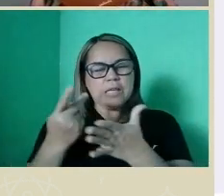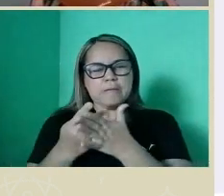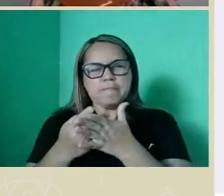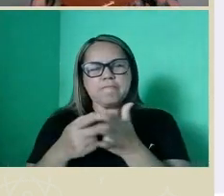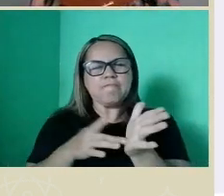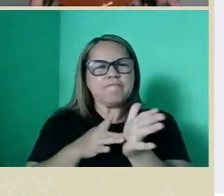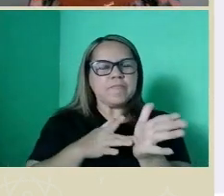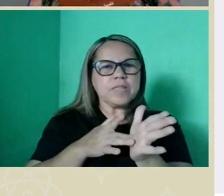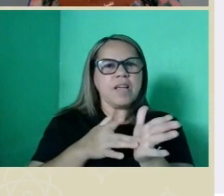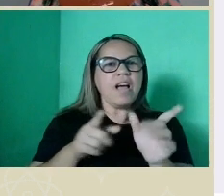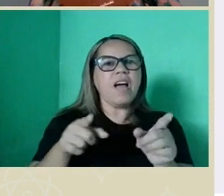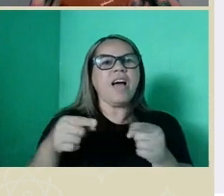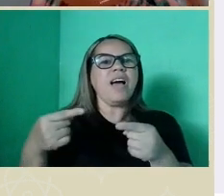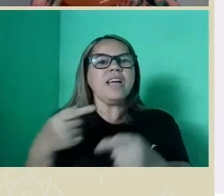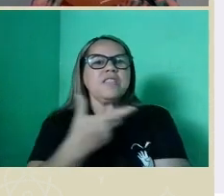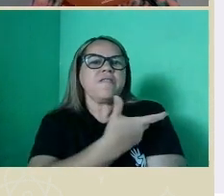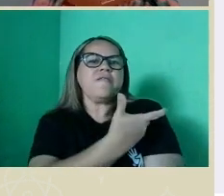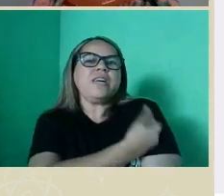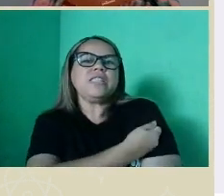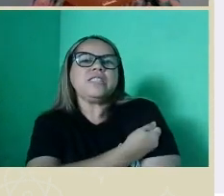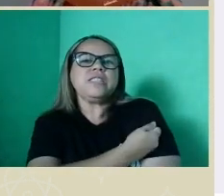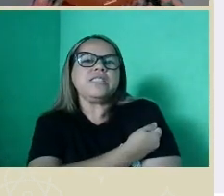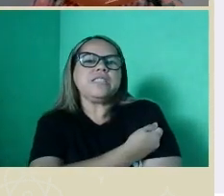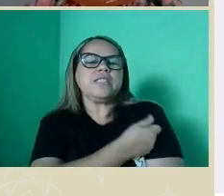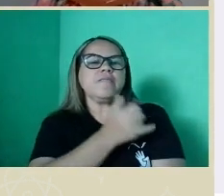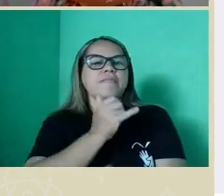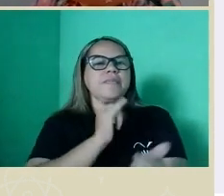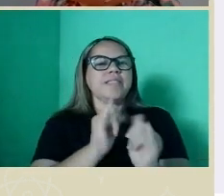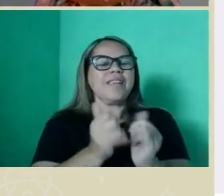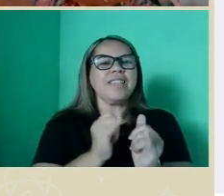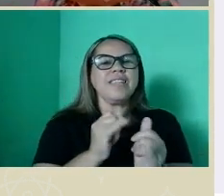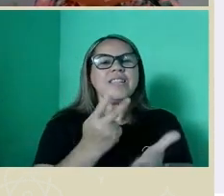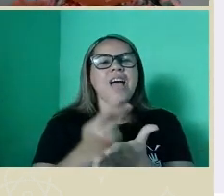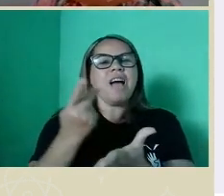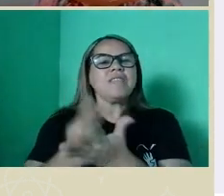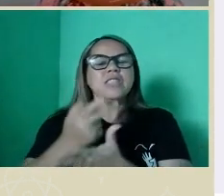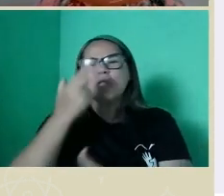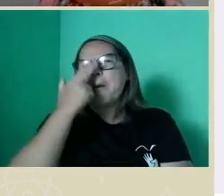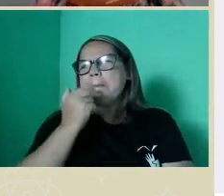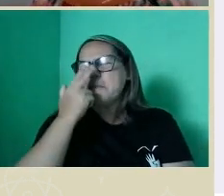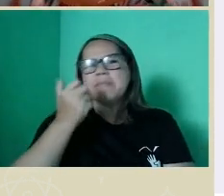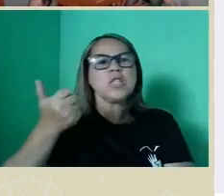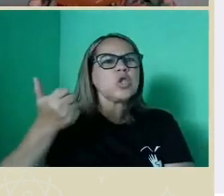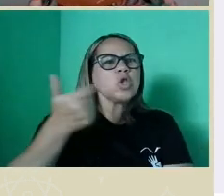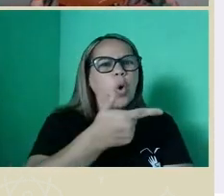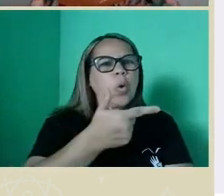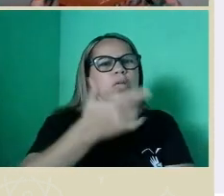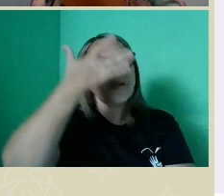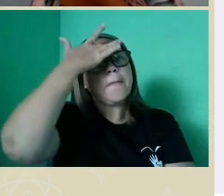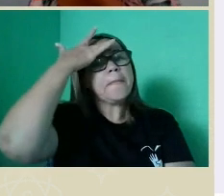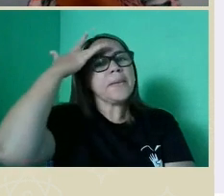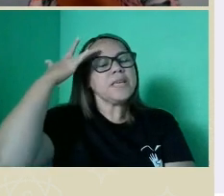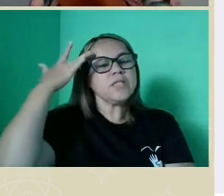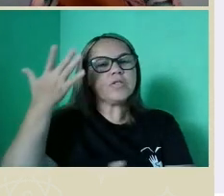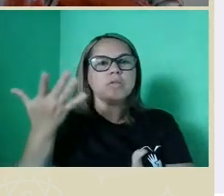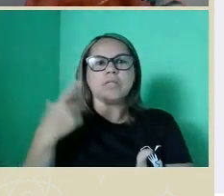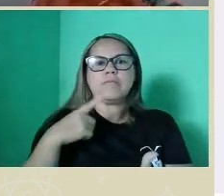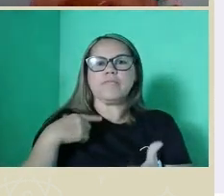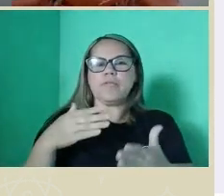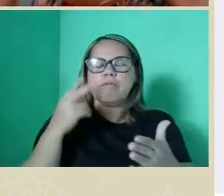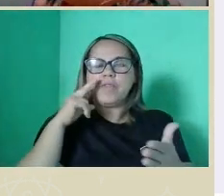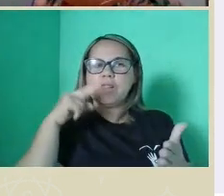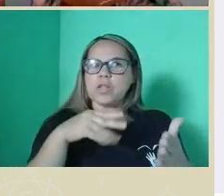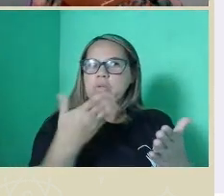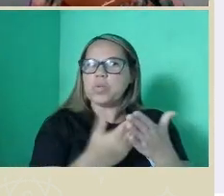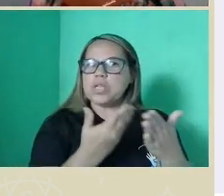-vacinas né anti-vacunas na internet provém das mesmas doze pessoas segundo um estudo então